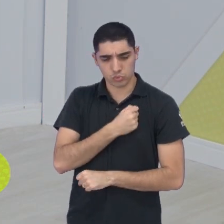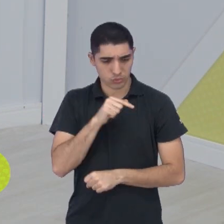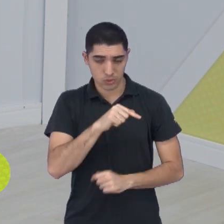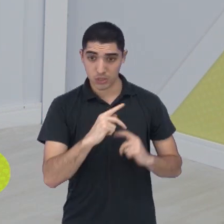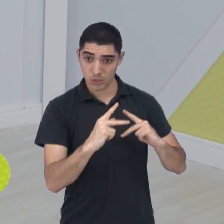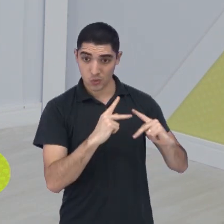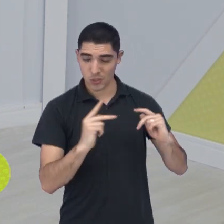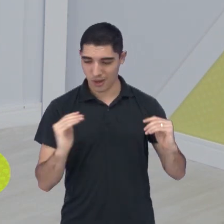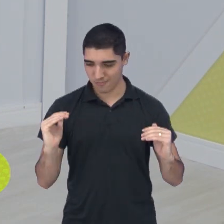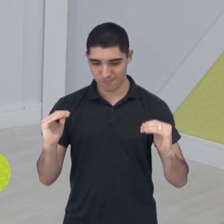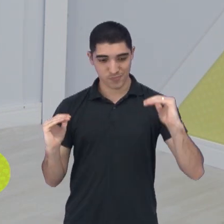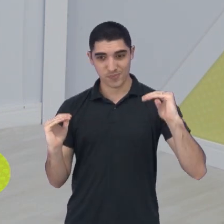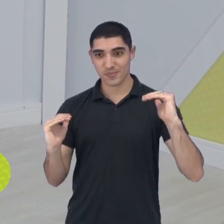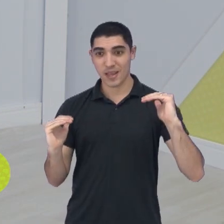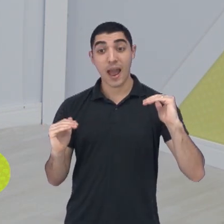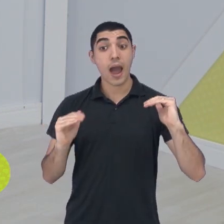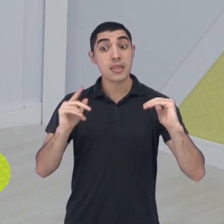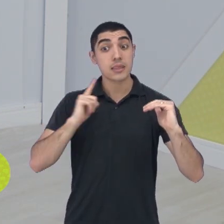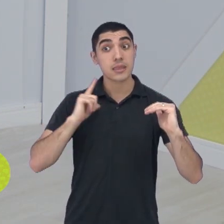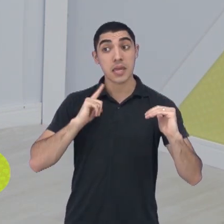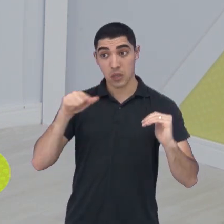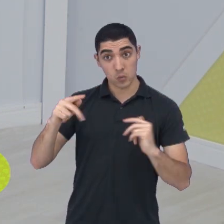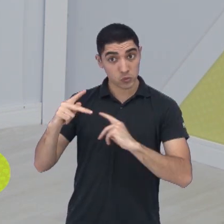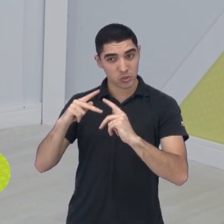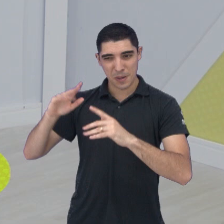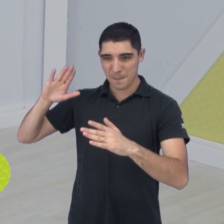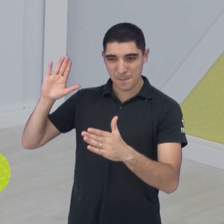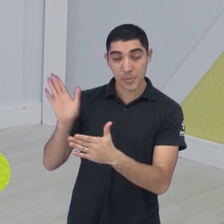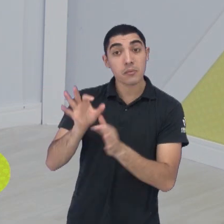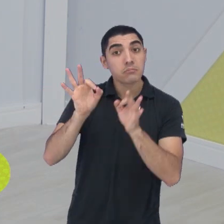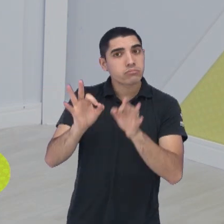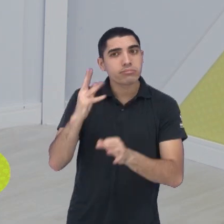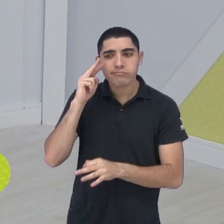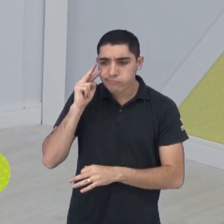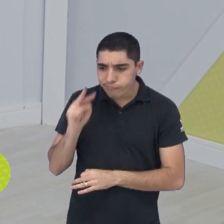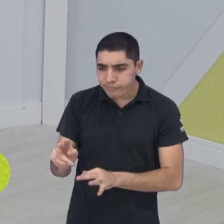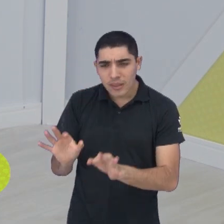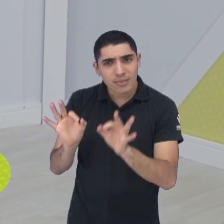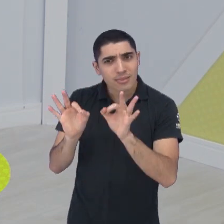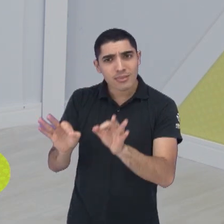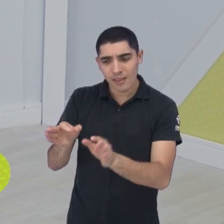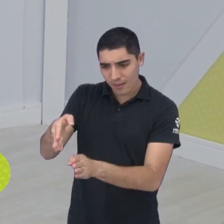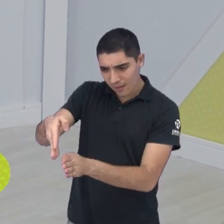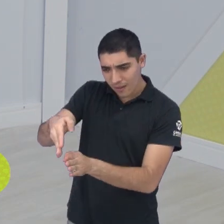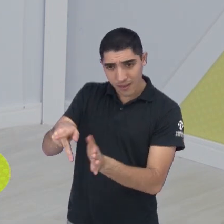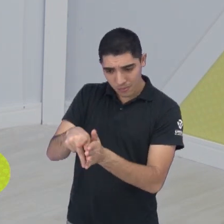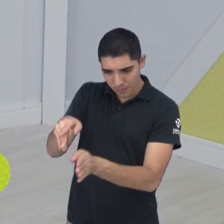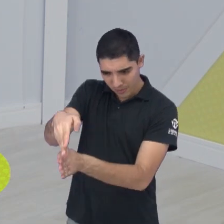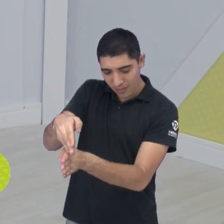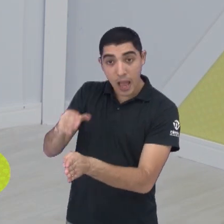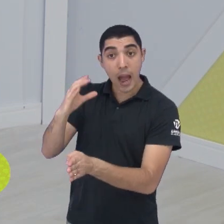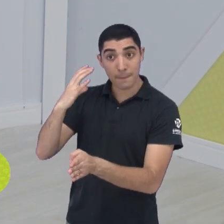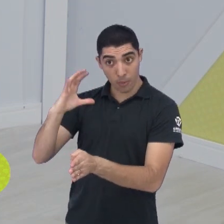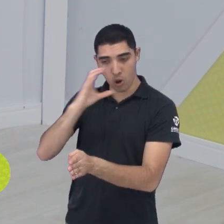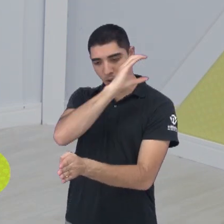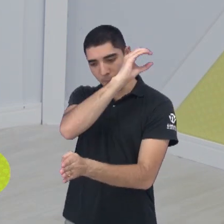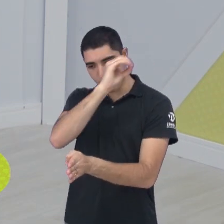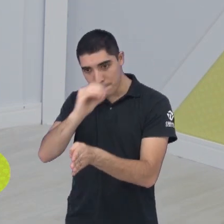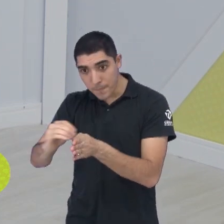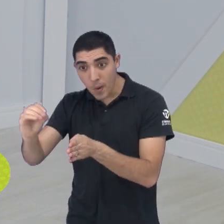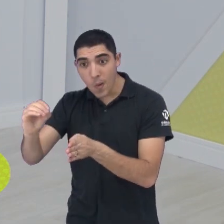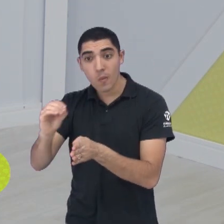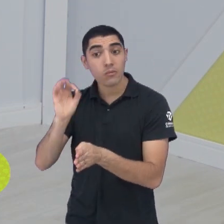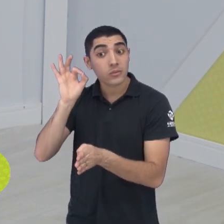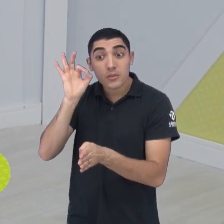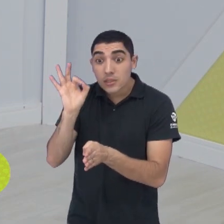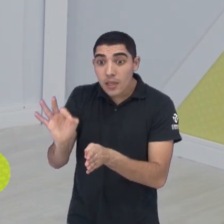um ataque do São José que claramente foi na linha. Seria o terceiro ponto do São José, abriria 3 de vantagem naquela oportunidade.